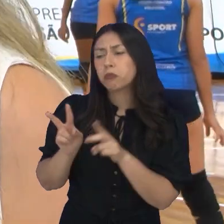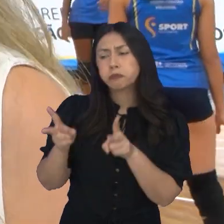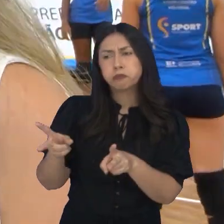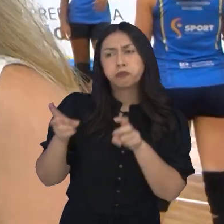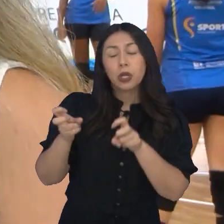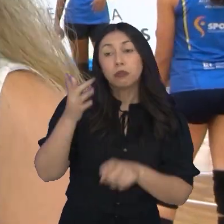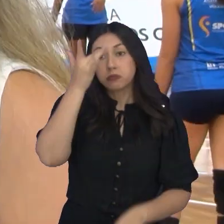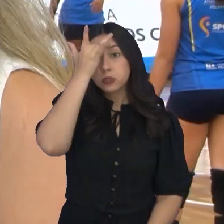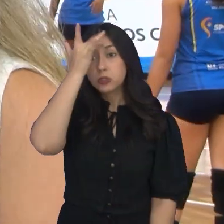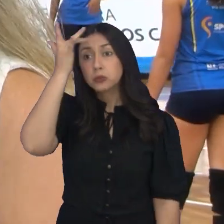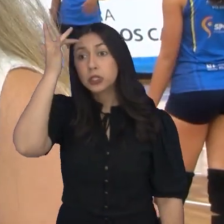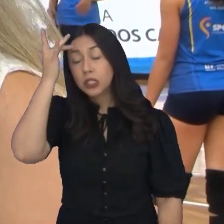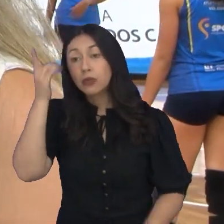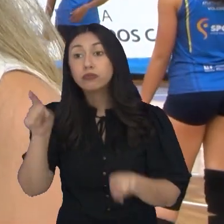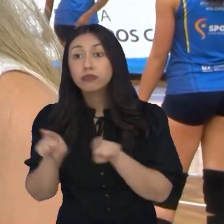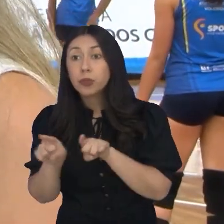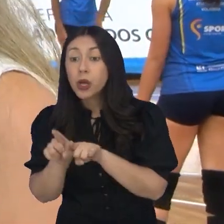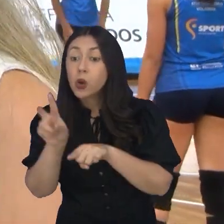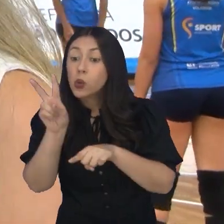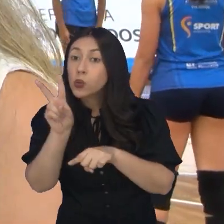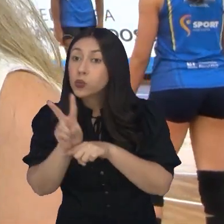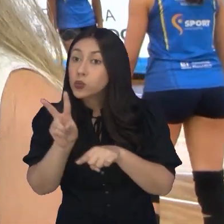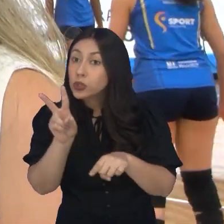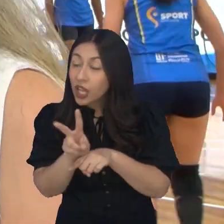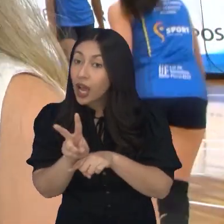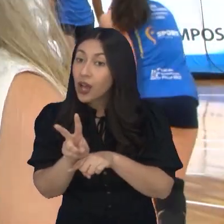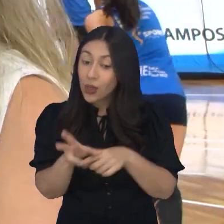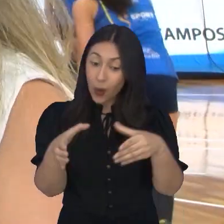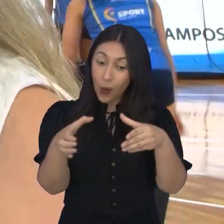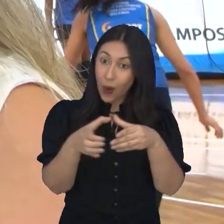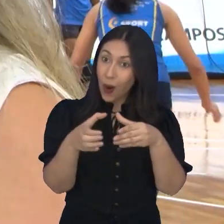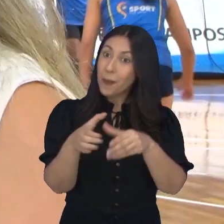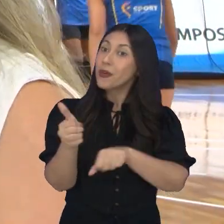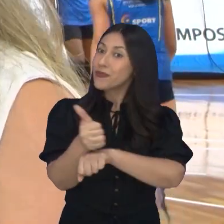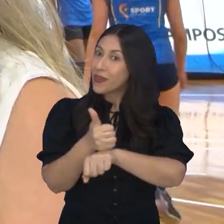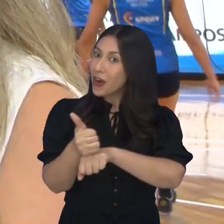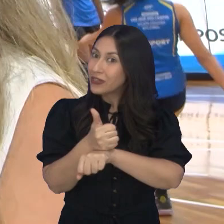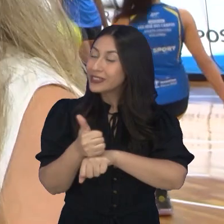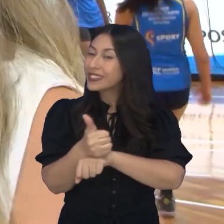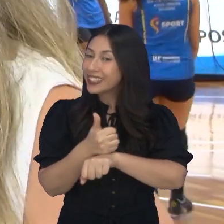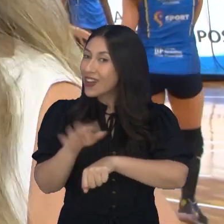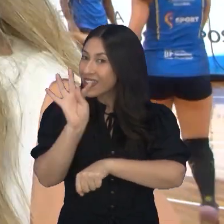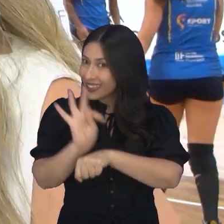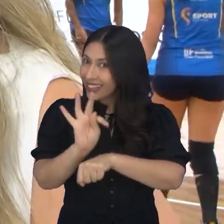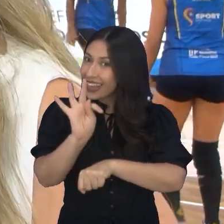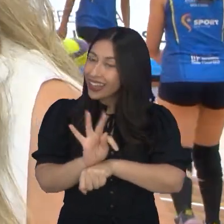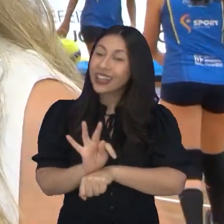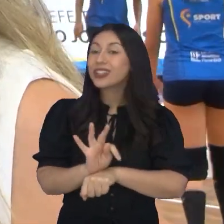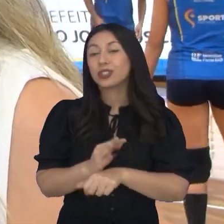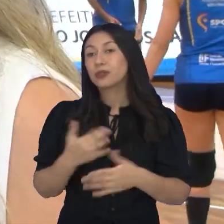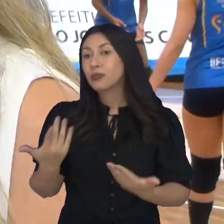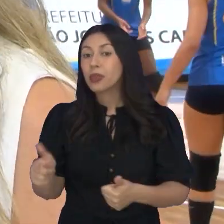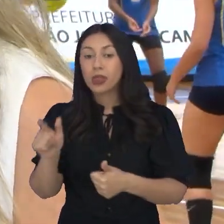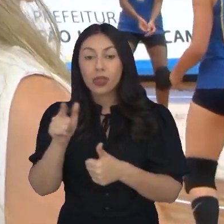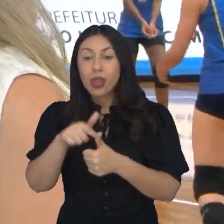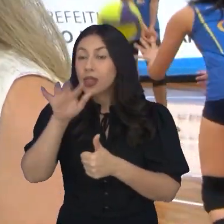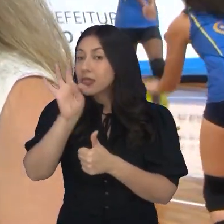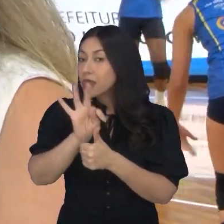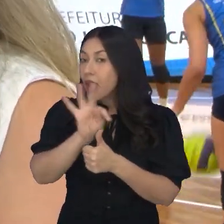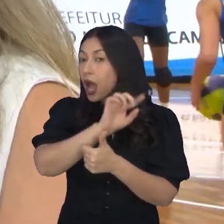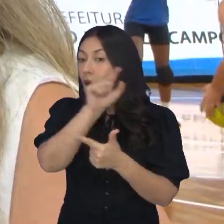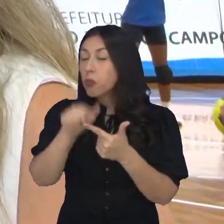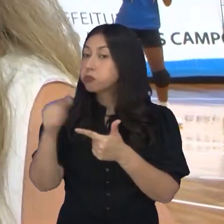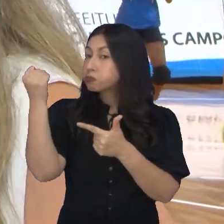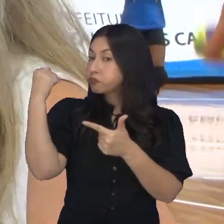atleta, mas também cuidar da saúde mental das pessoas que cuidam desses atletas no dia a dia, que são os nossos técnicos, nossos fisiologistas,